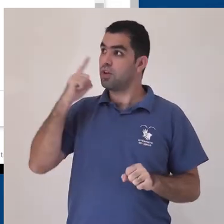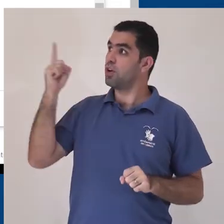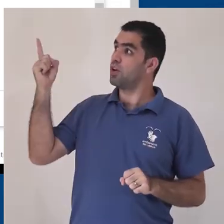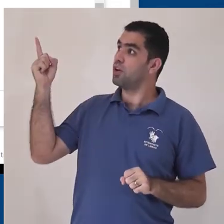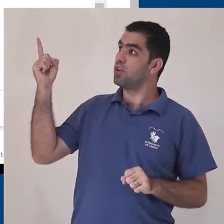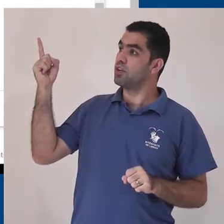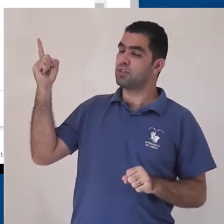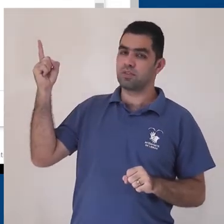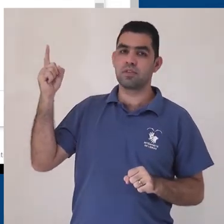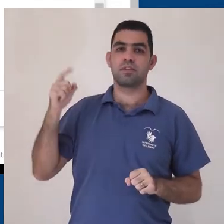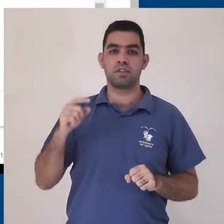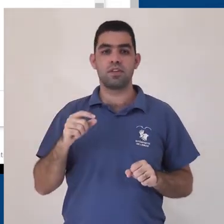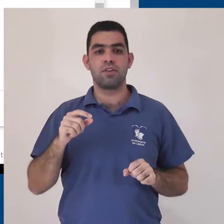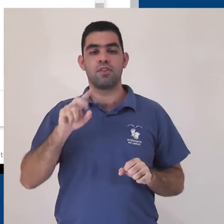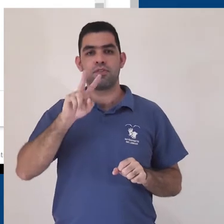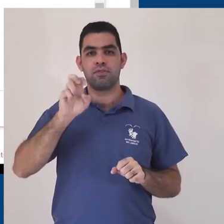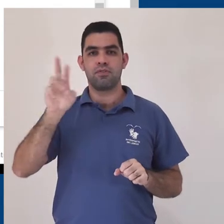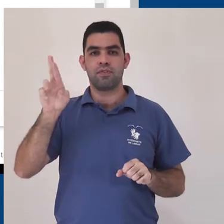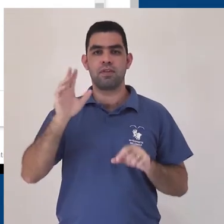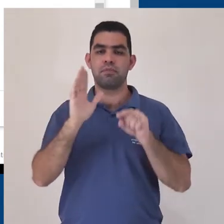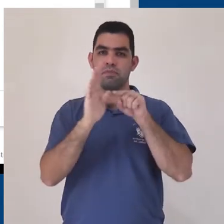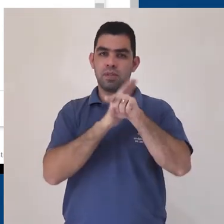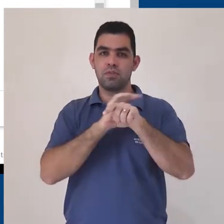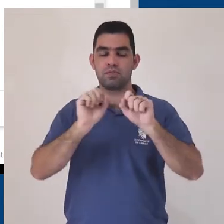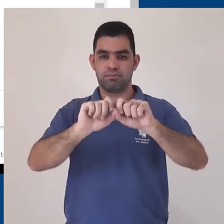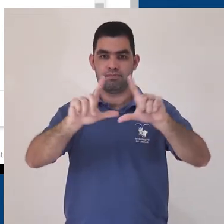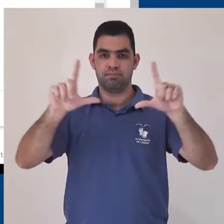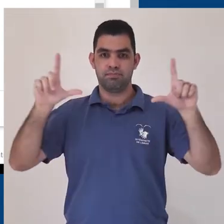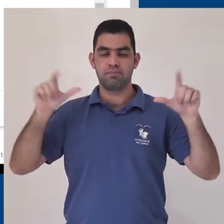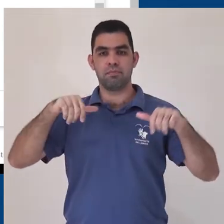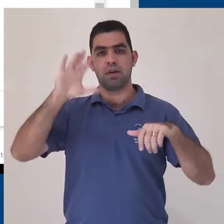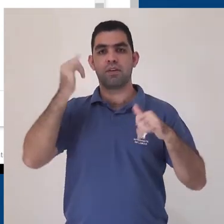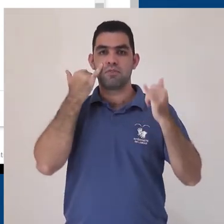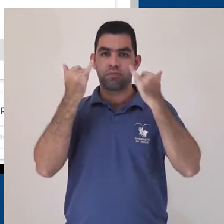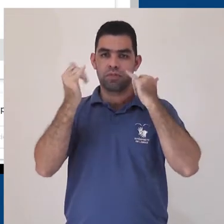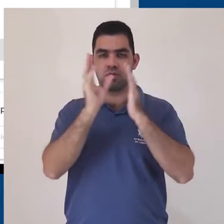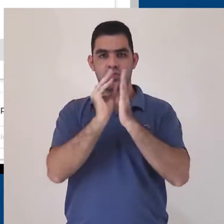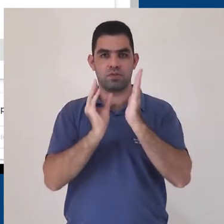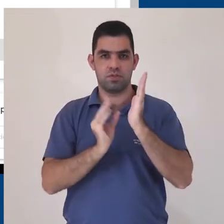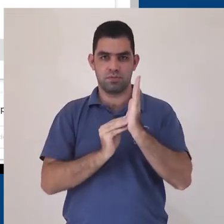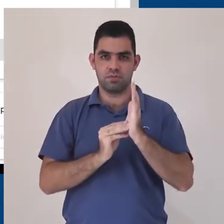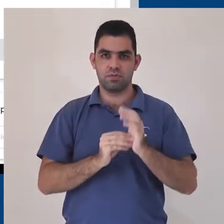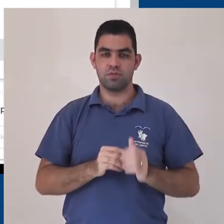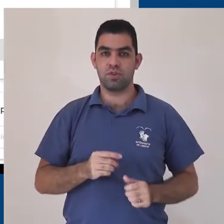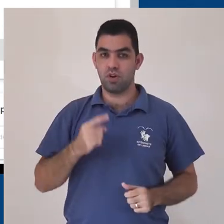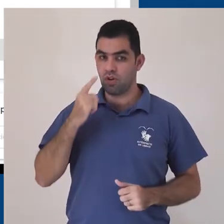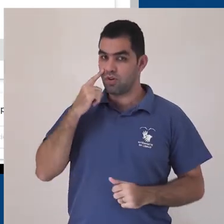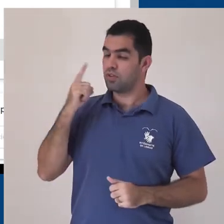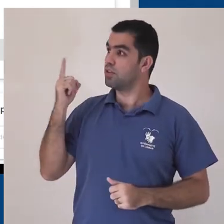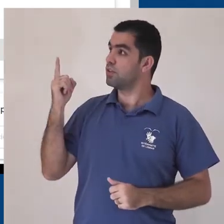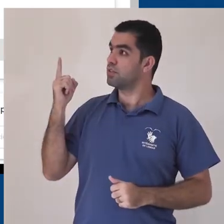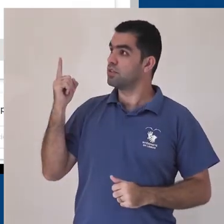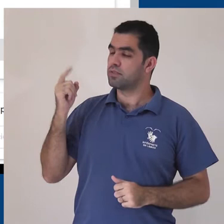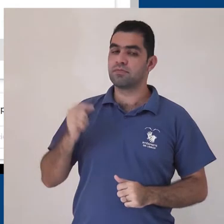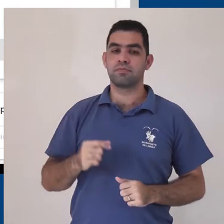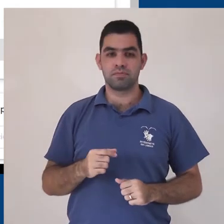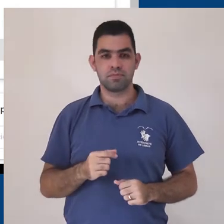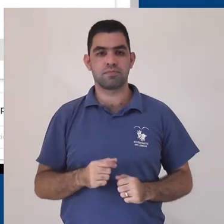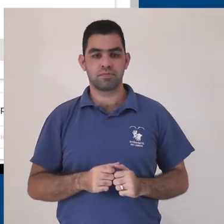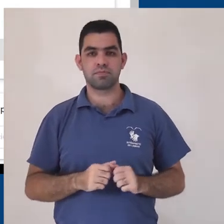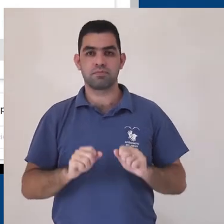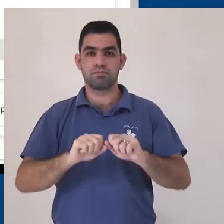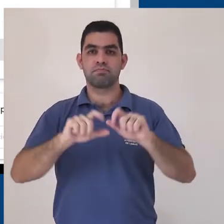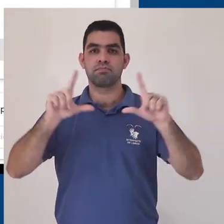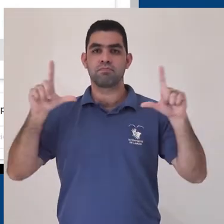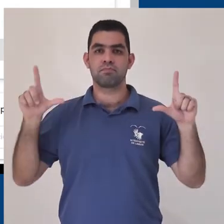no canto inferior esquerdo para ter acesso a mais informações do conteúdo ao clicar em ver pergunta você tem acesso a essa